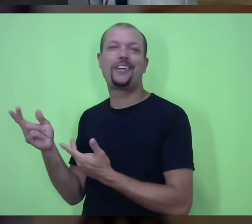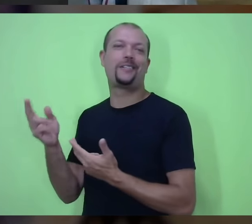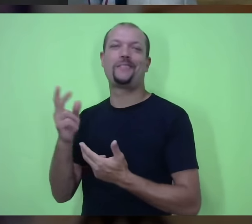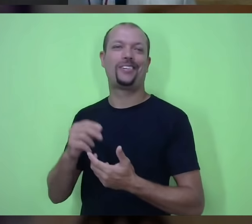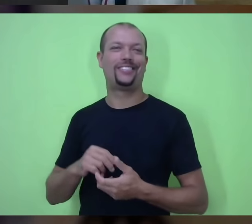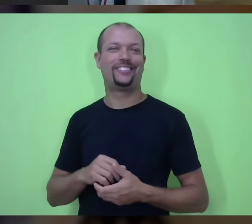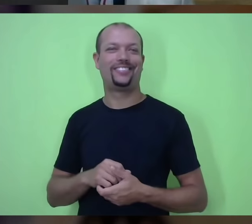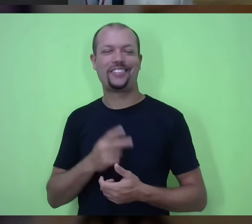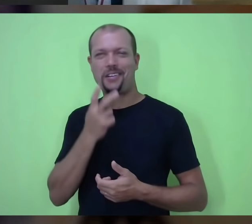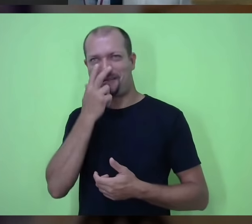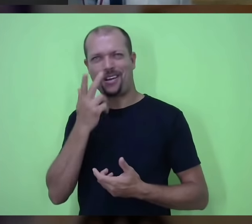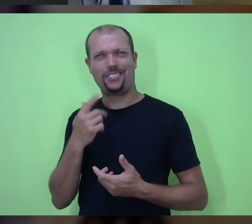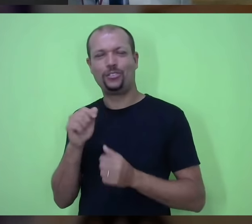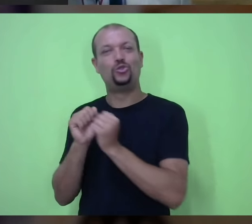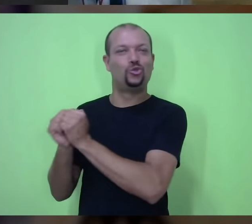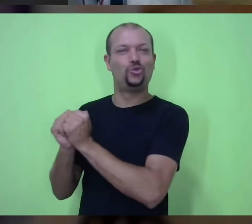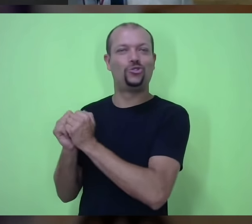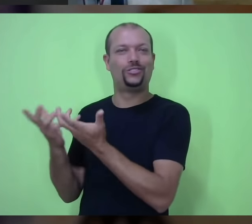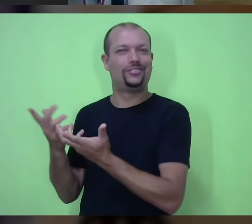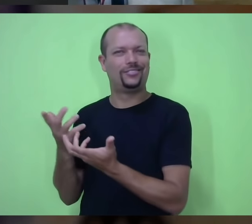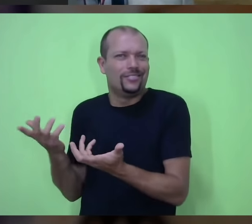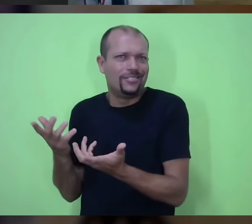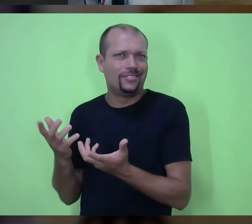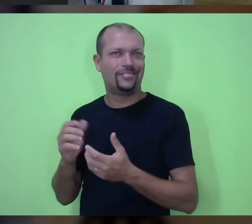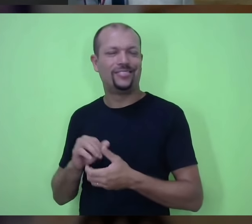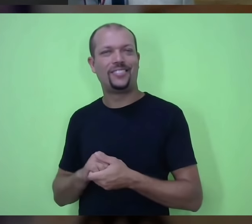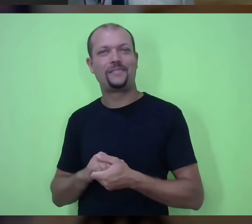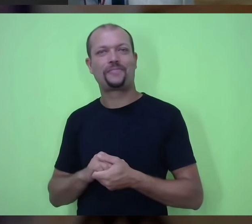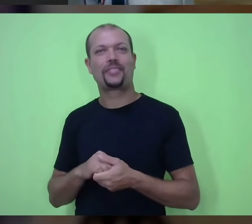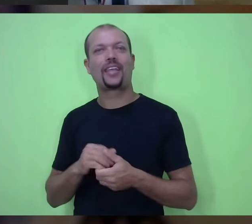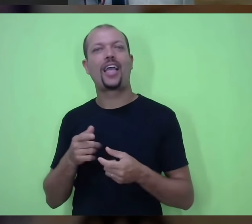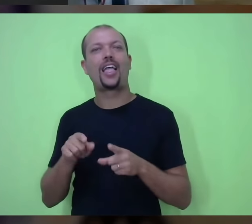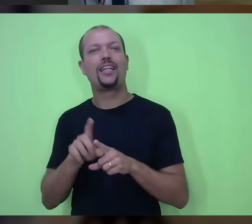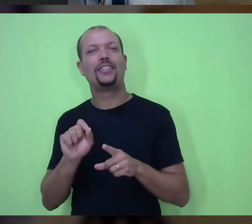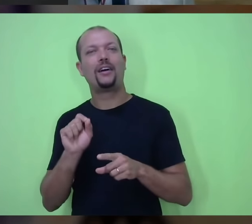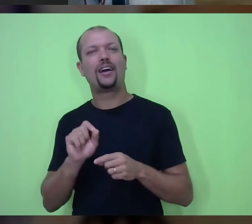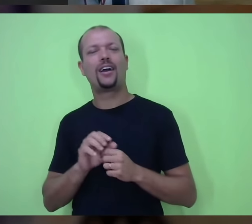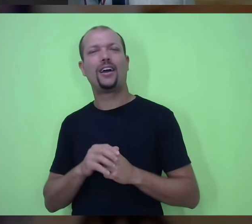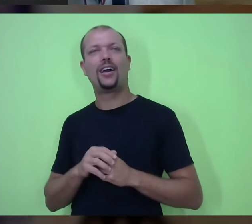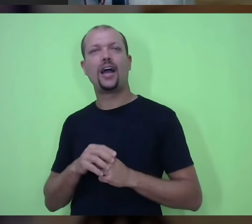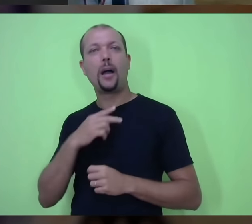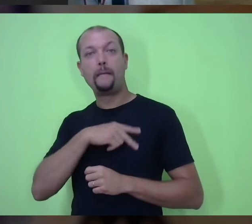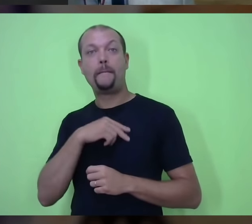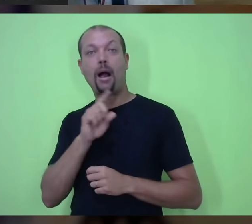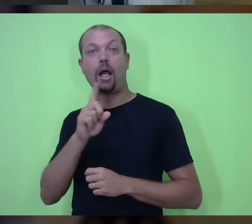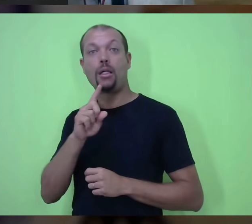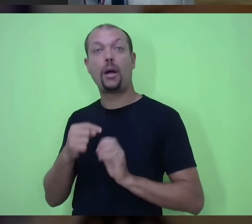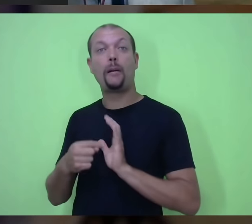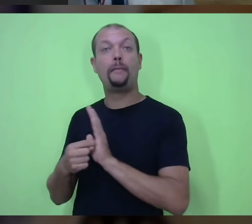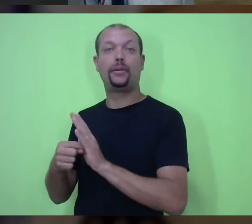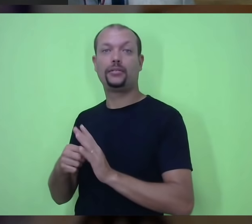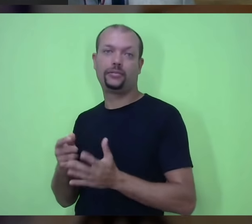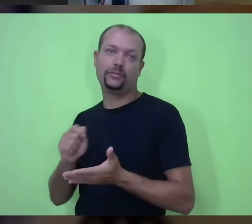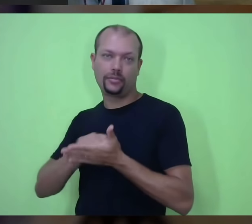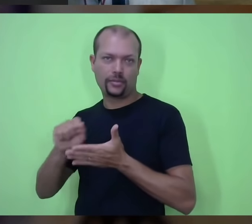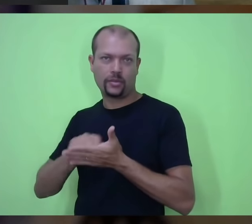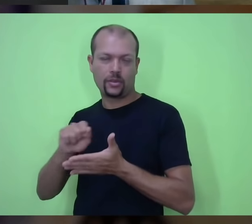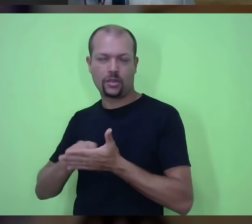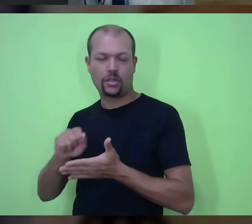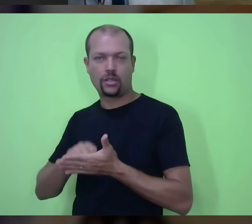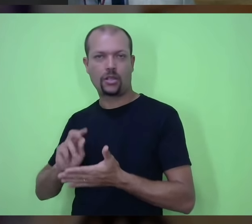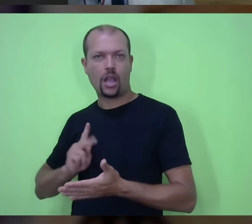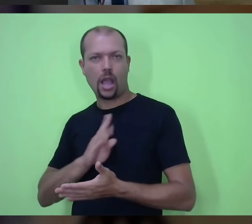Irmãos. Está junto de vocês. Então, é muito... Só que Paulo, não se apresenta, o autor do livro de Hebreus